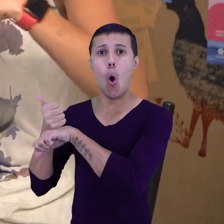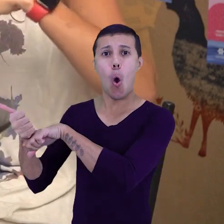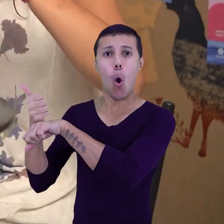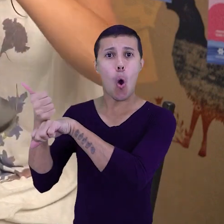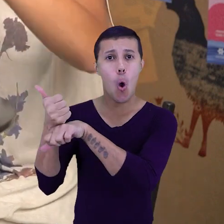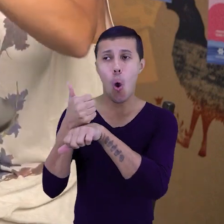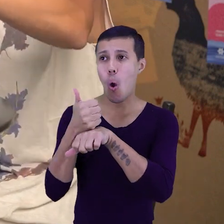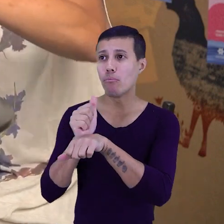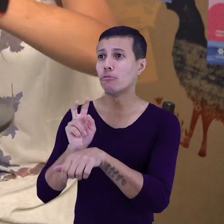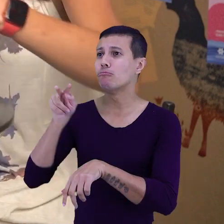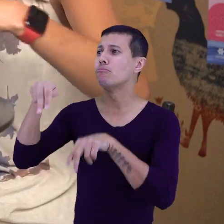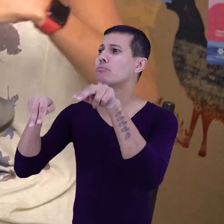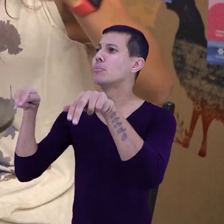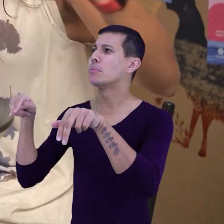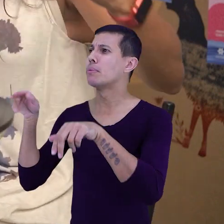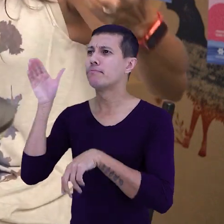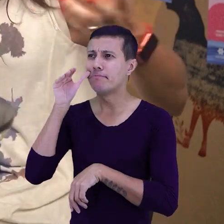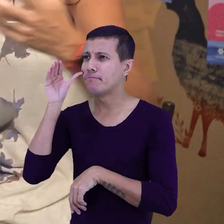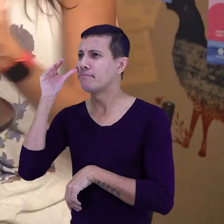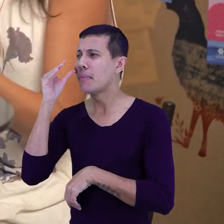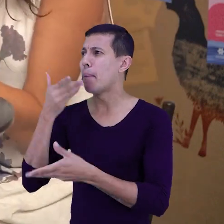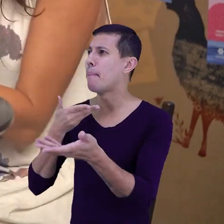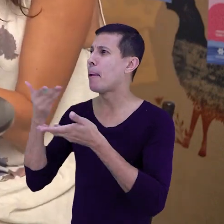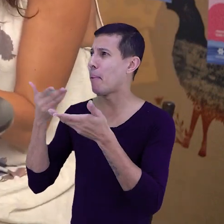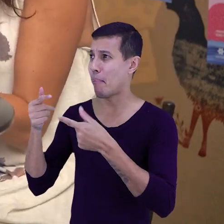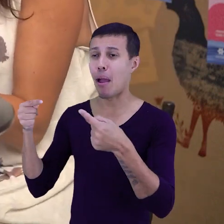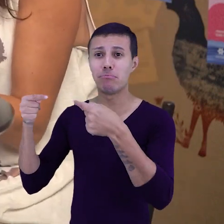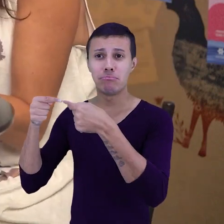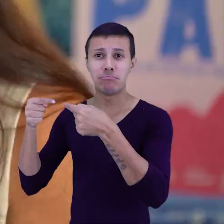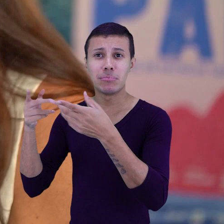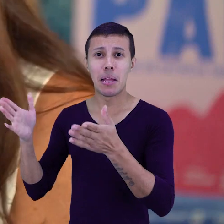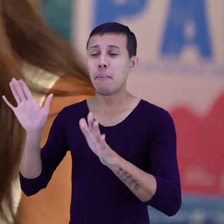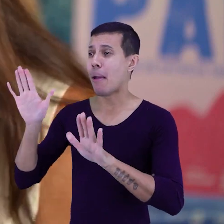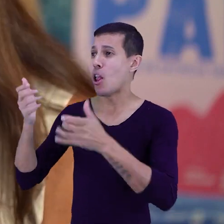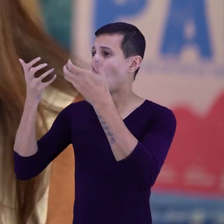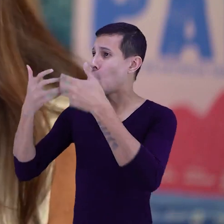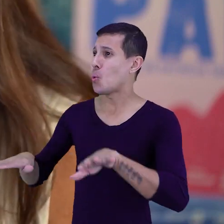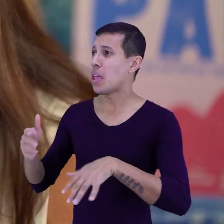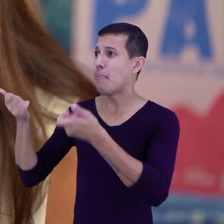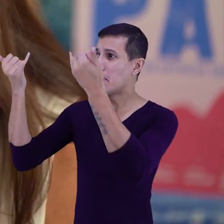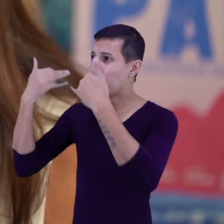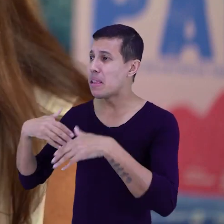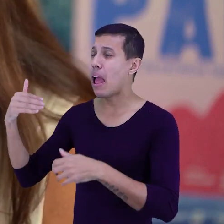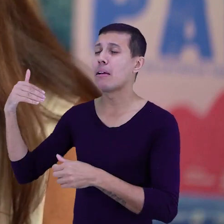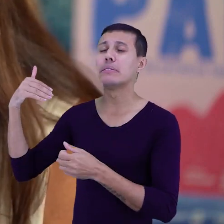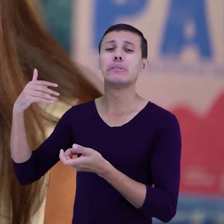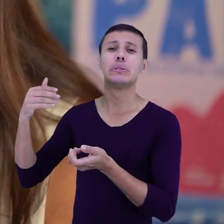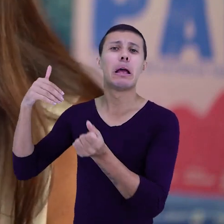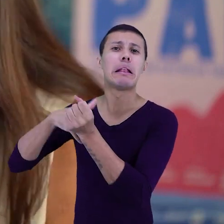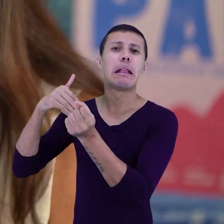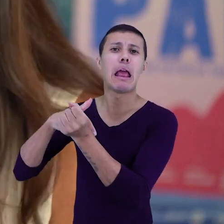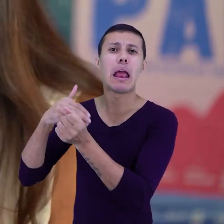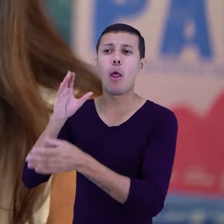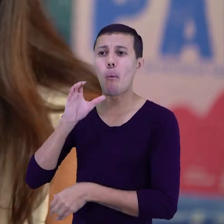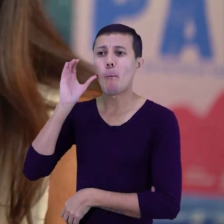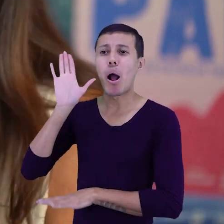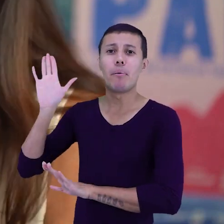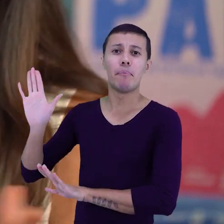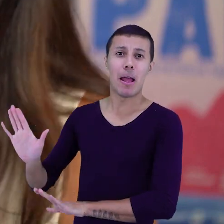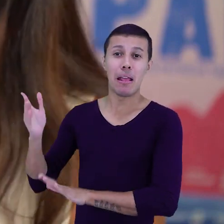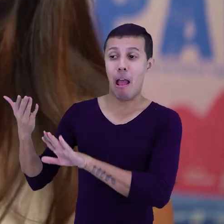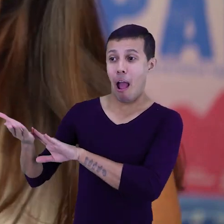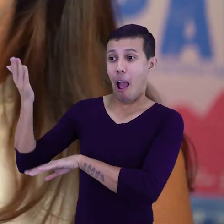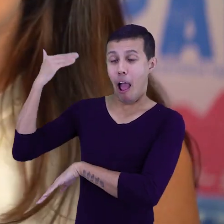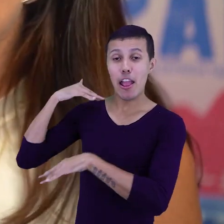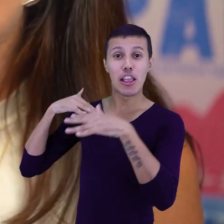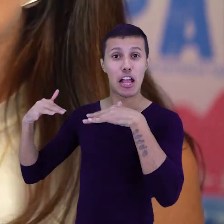em outros tantos salões que foram abertos e faz sentido. Talvez não queiram me contar alguns segredos, porque essa era a